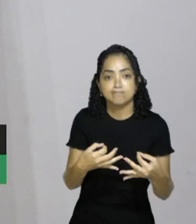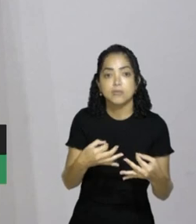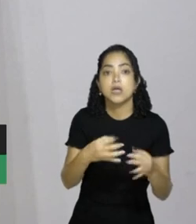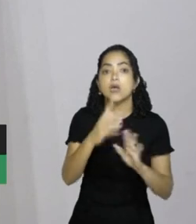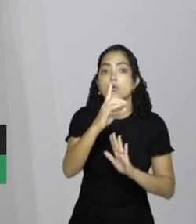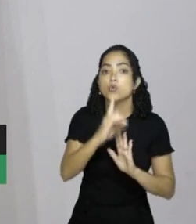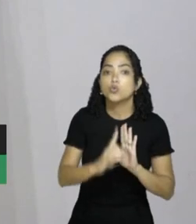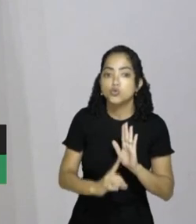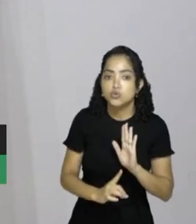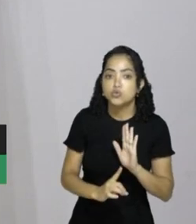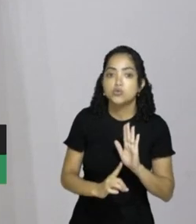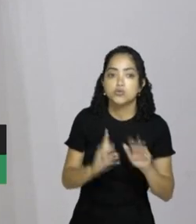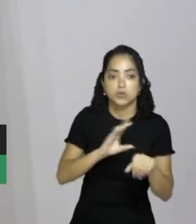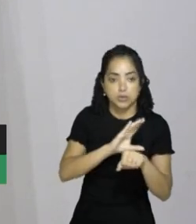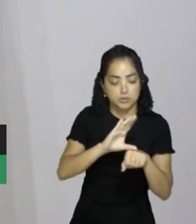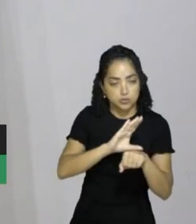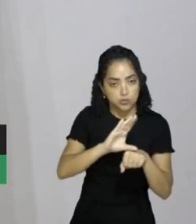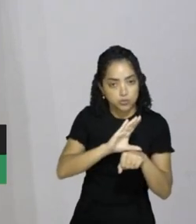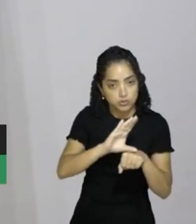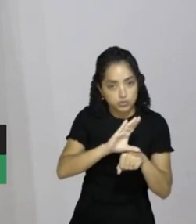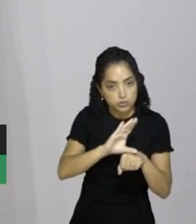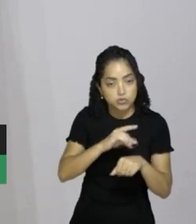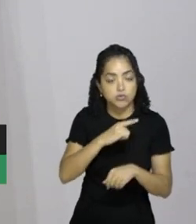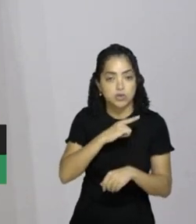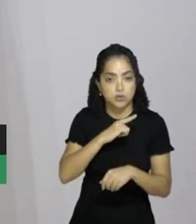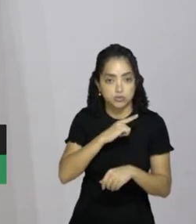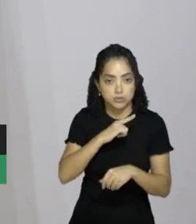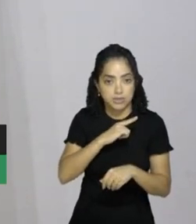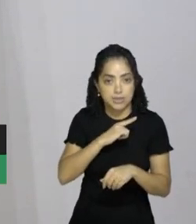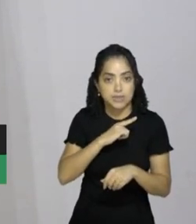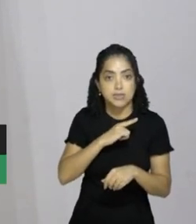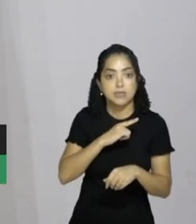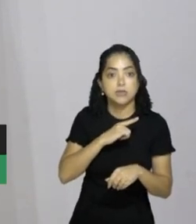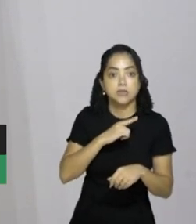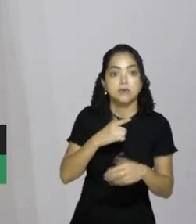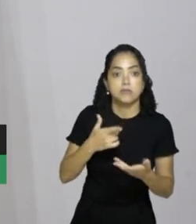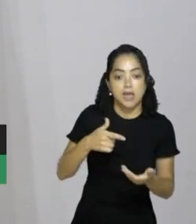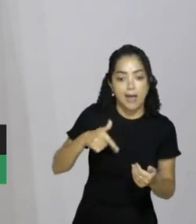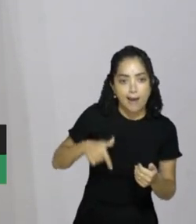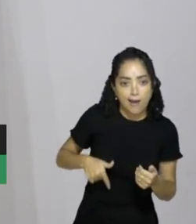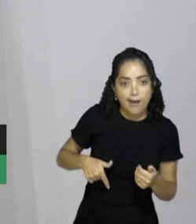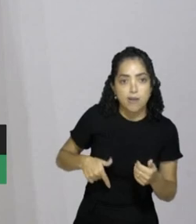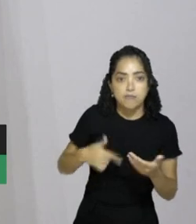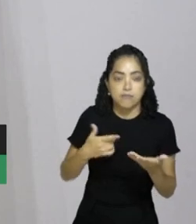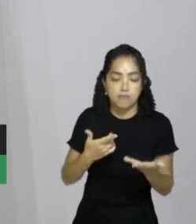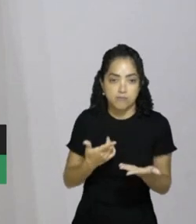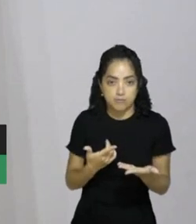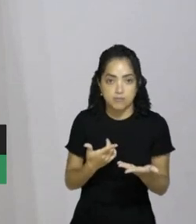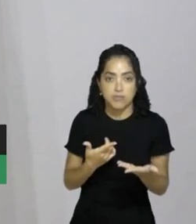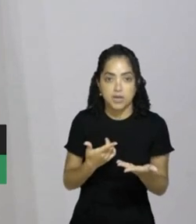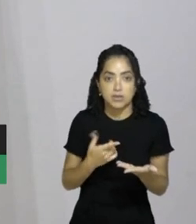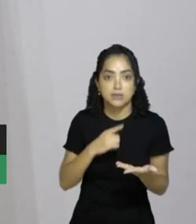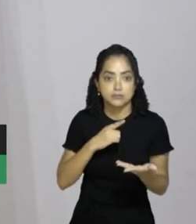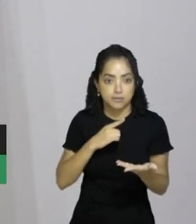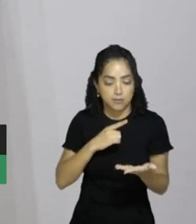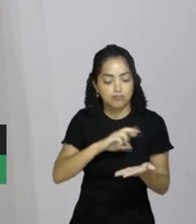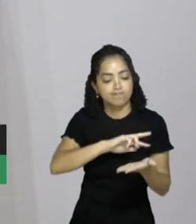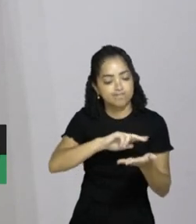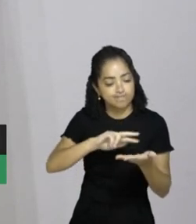direito constitucional de possuirmos e portarmos as nossas armas de